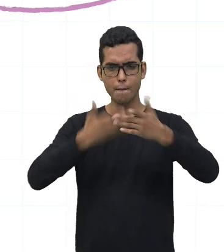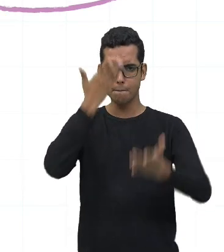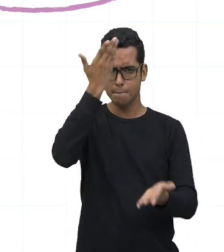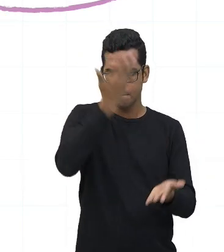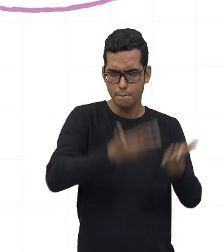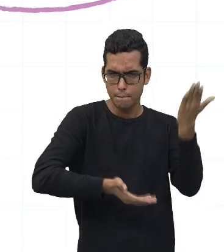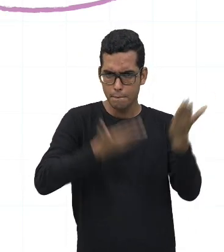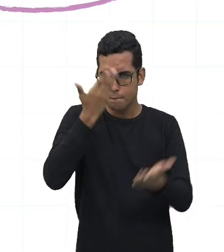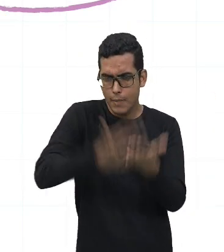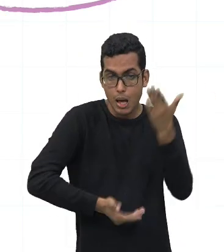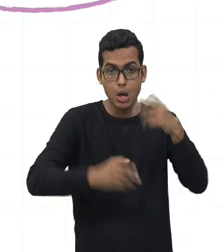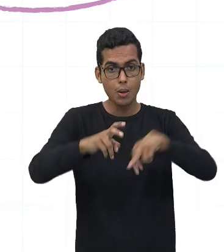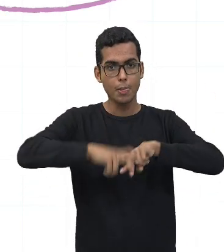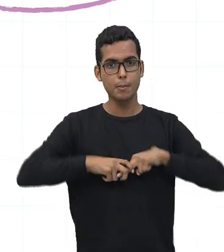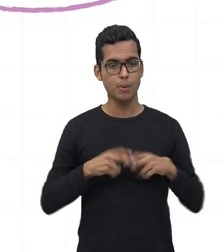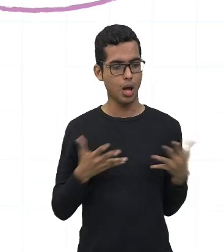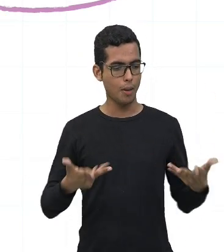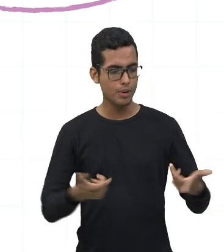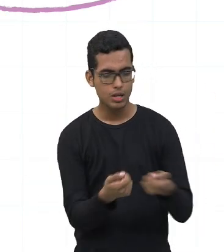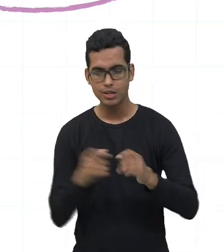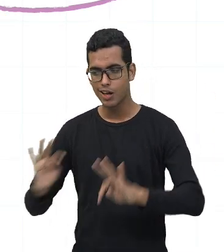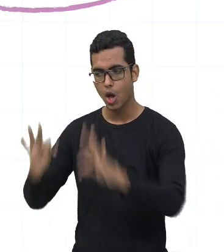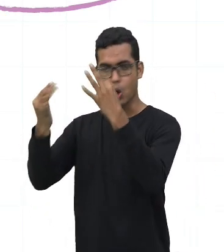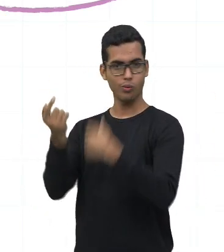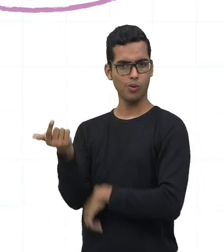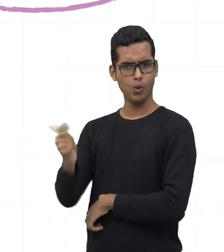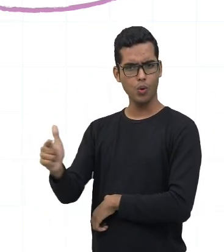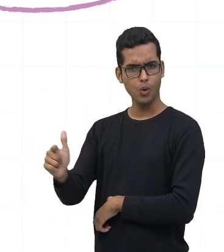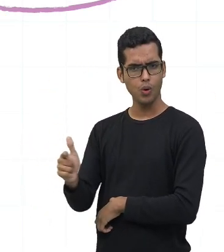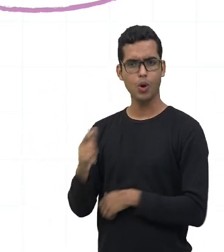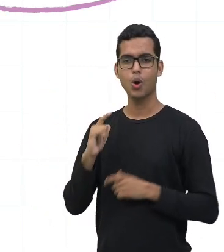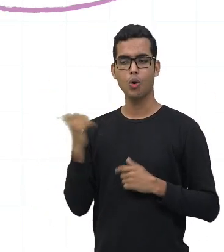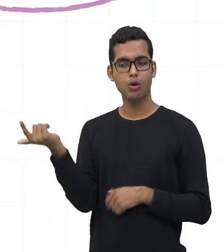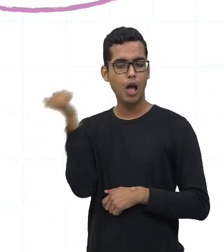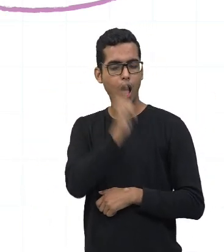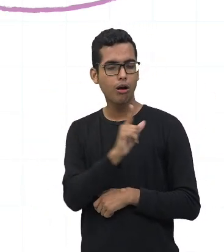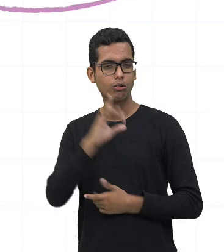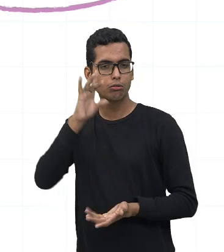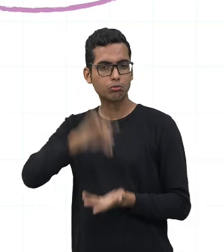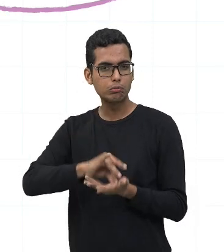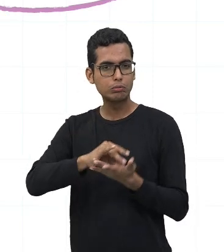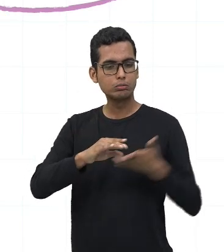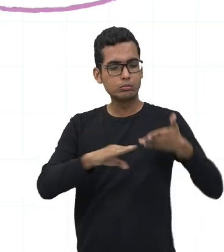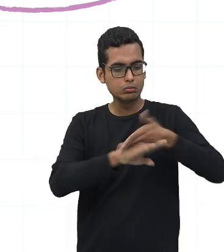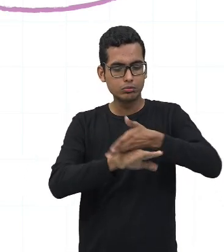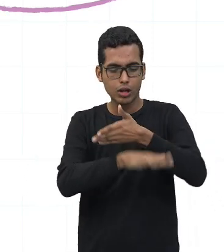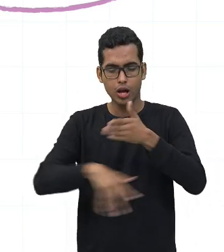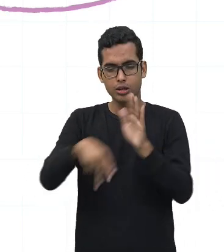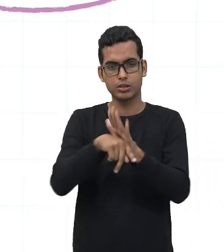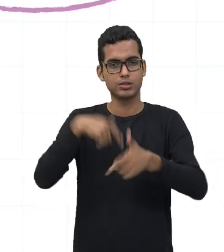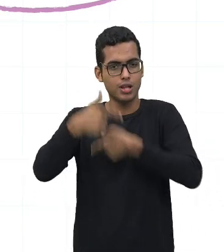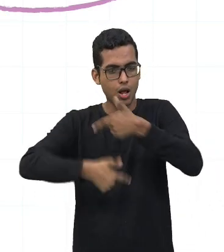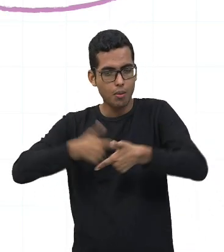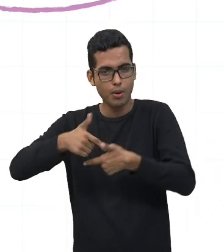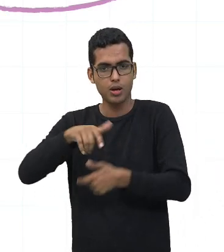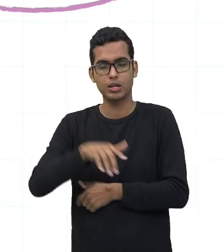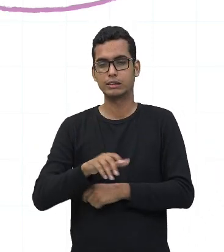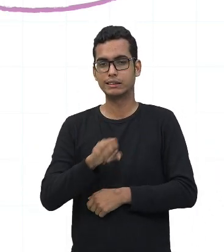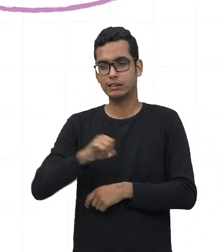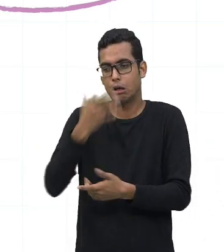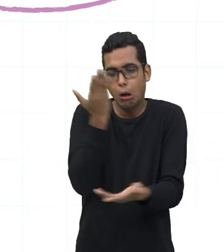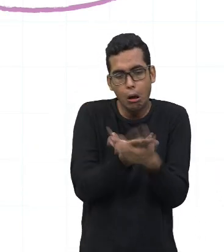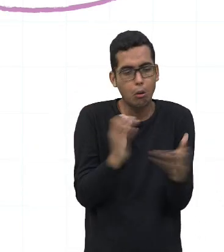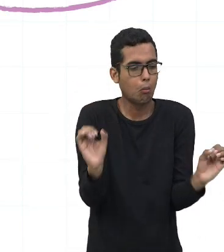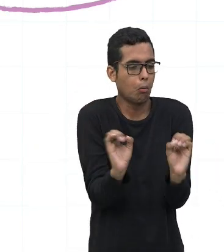não têm habilidade nas tecnologias. O que eu faço para estar no mercado de trabalho se eu não estudo, se eu